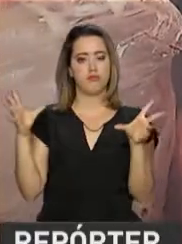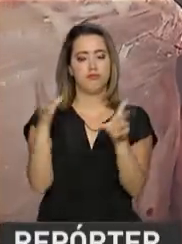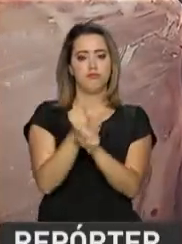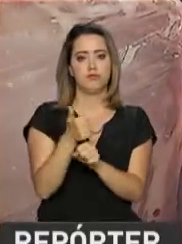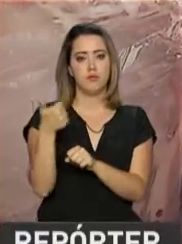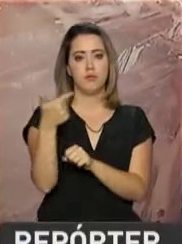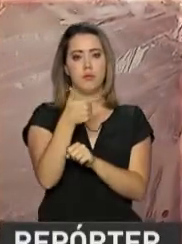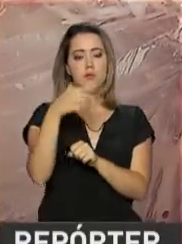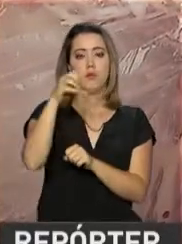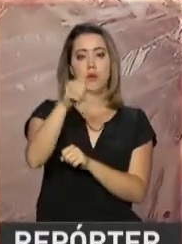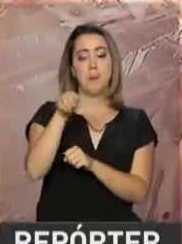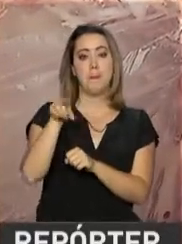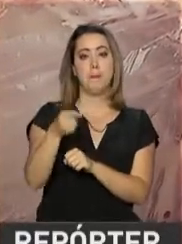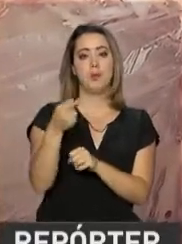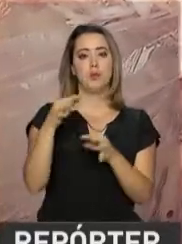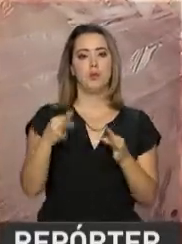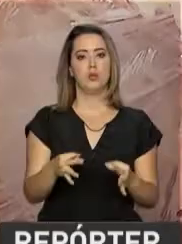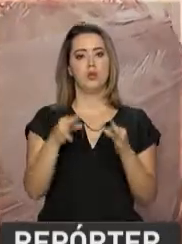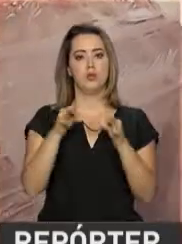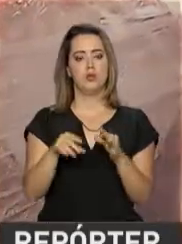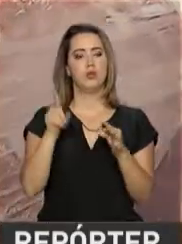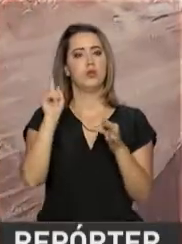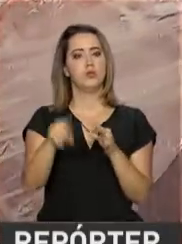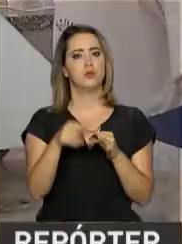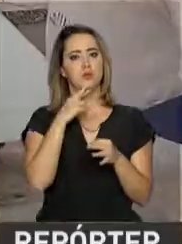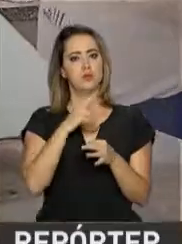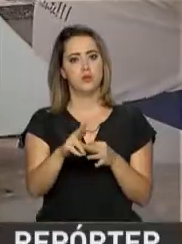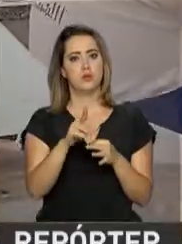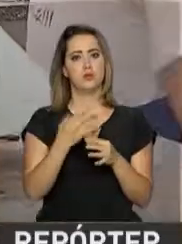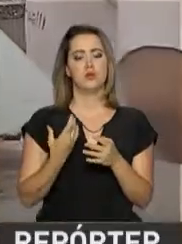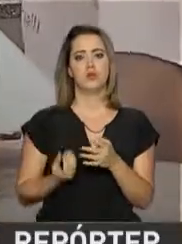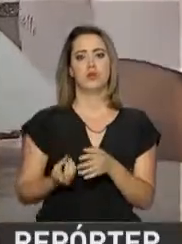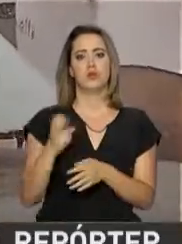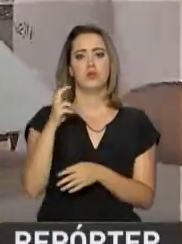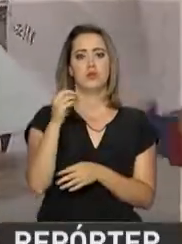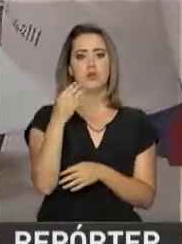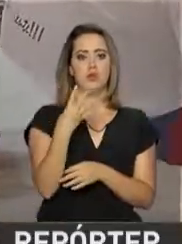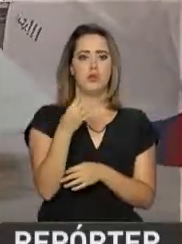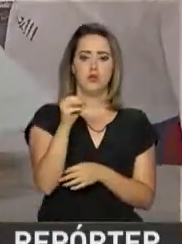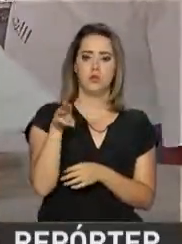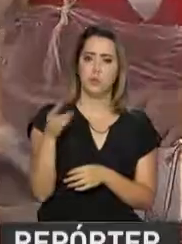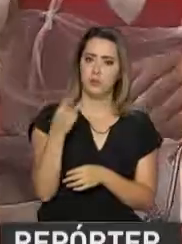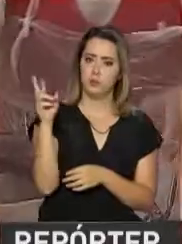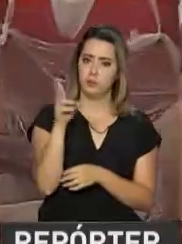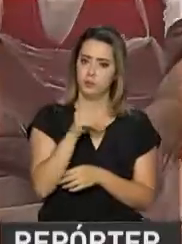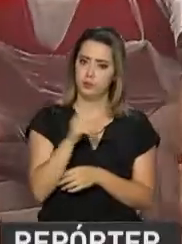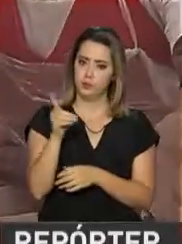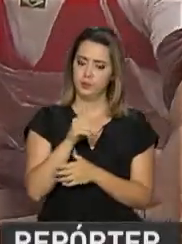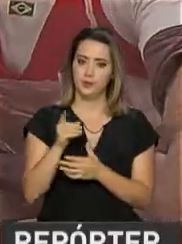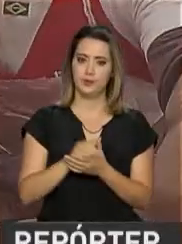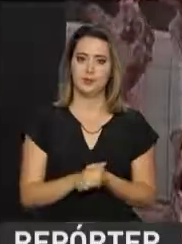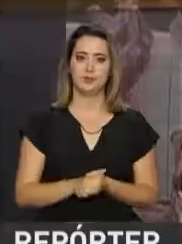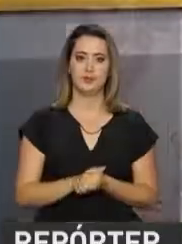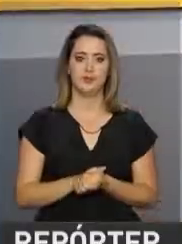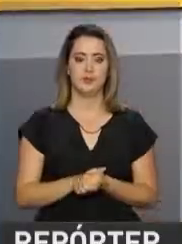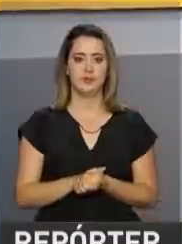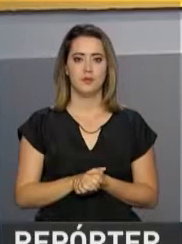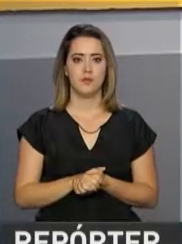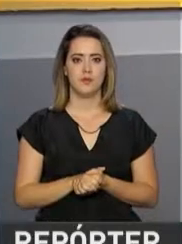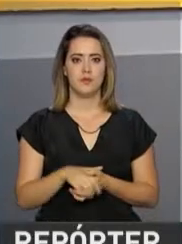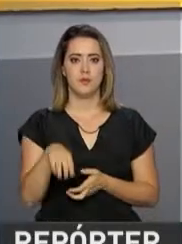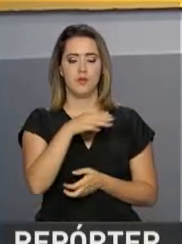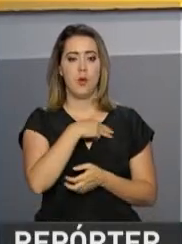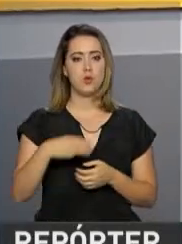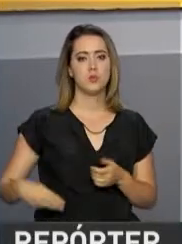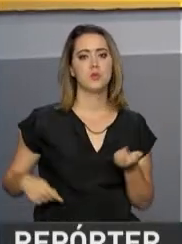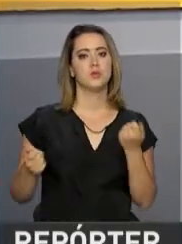129 mil toneladas o que resultou num faturamento de 540 milhões de dólares os